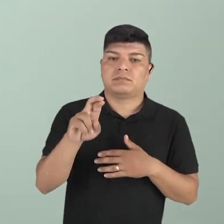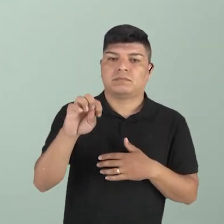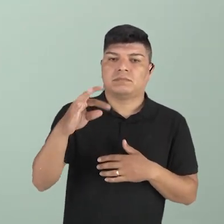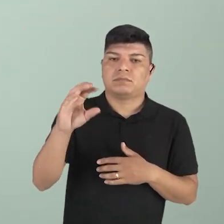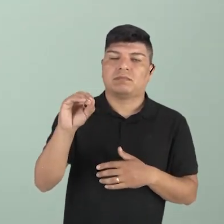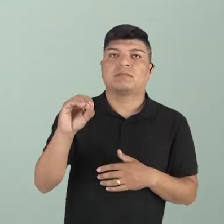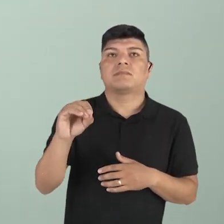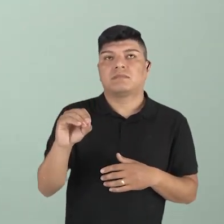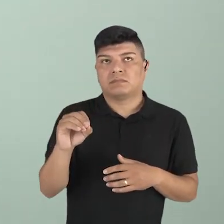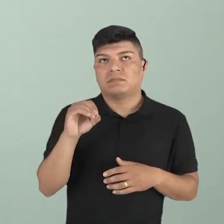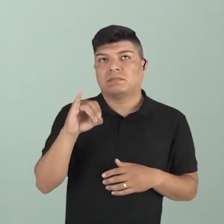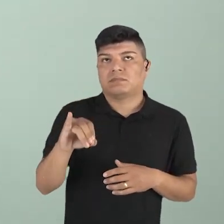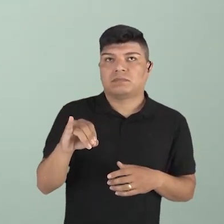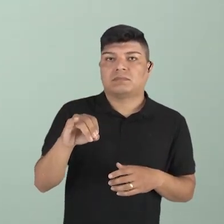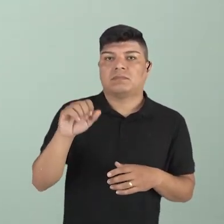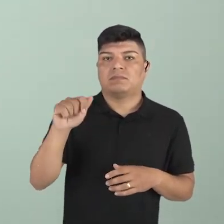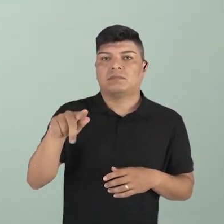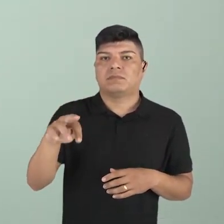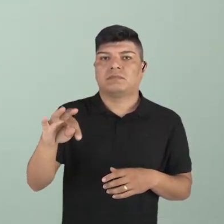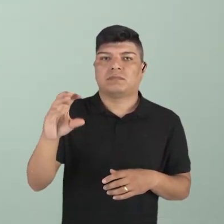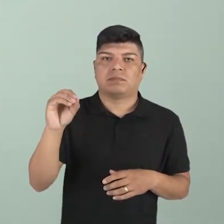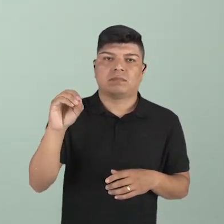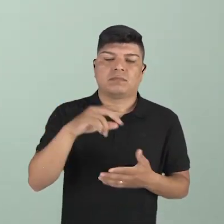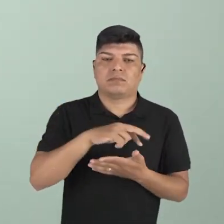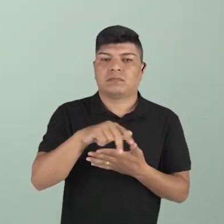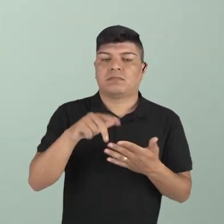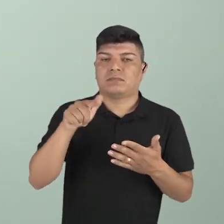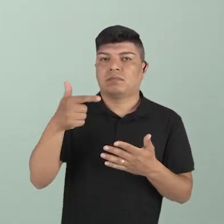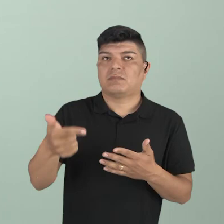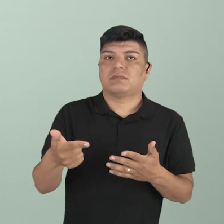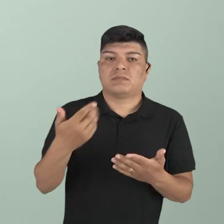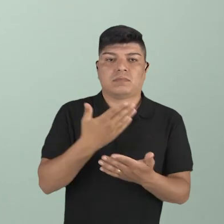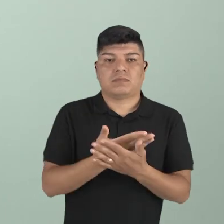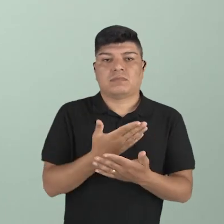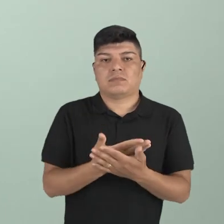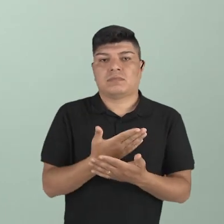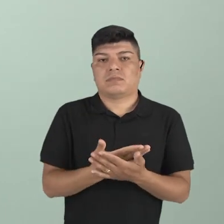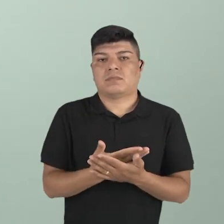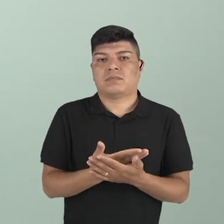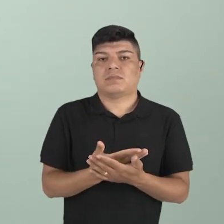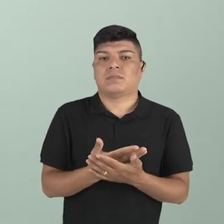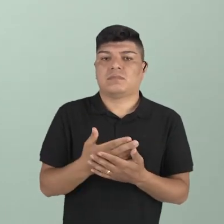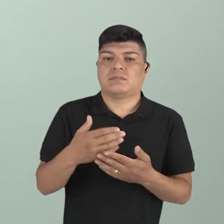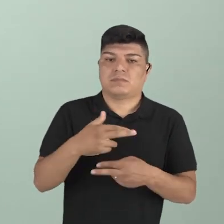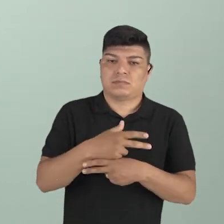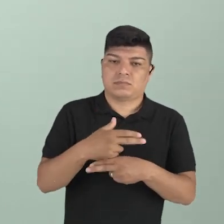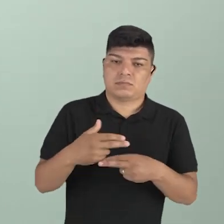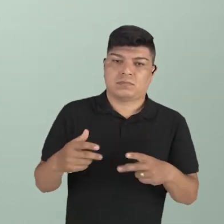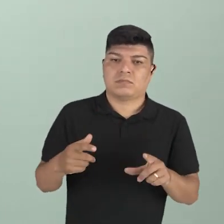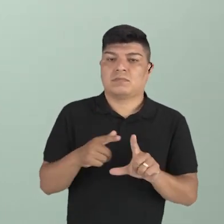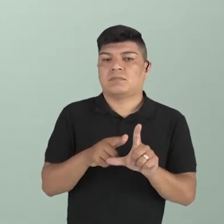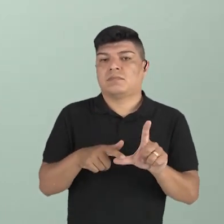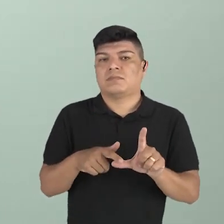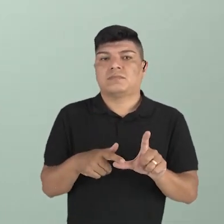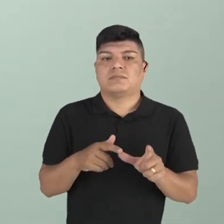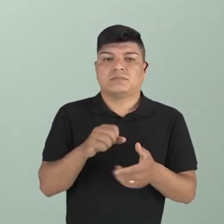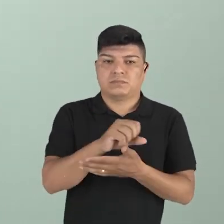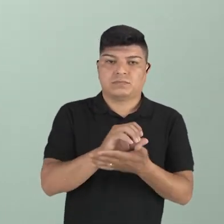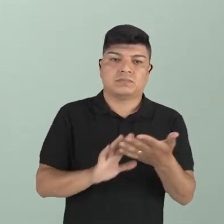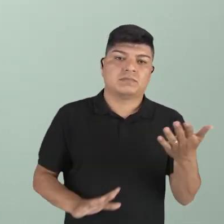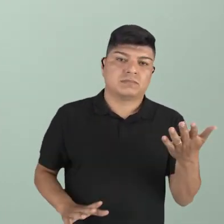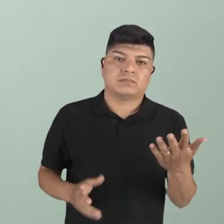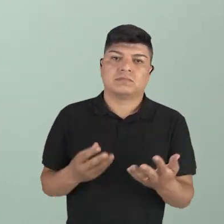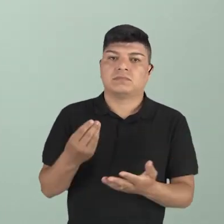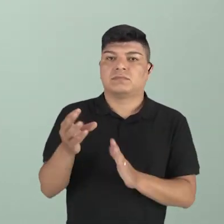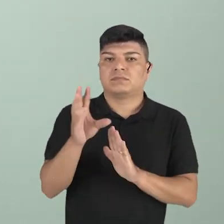reto, né, se ele é agudo, se ele é obtuso. Nós estudamos os elementos de um ângulo e resolvemos exercícios com